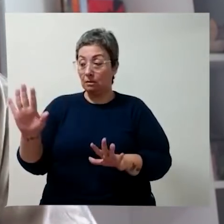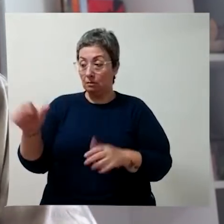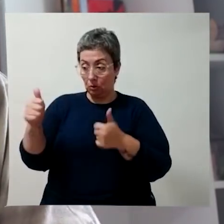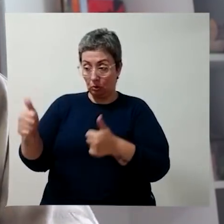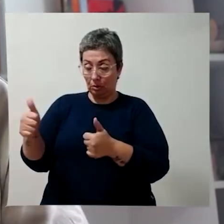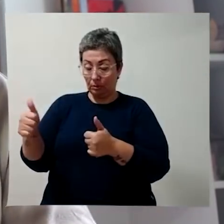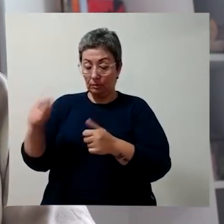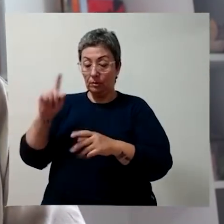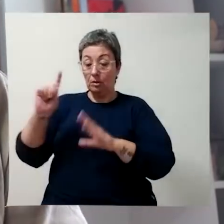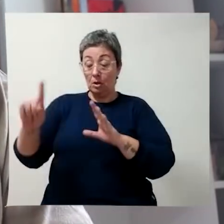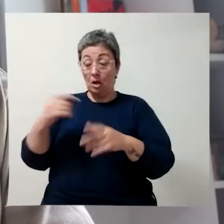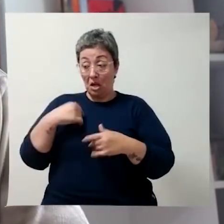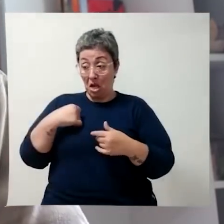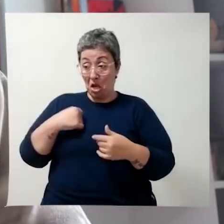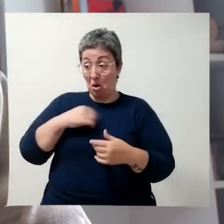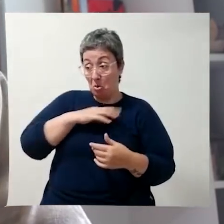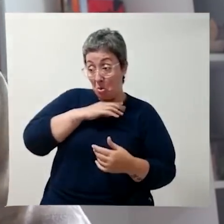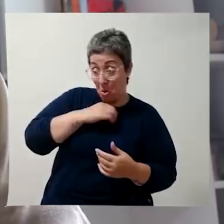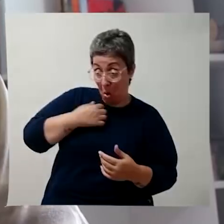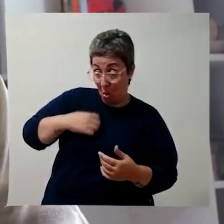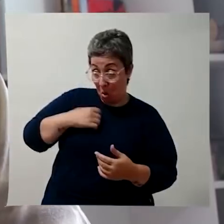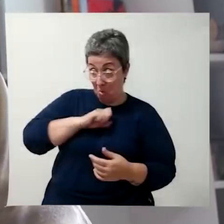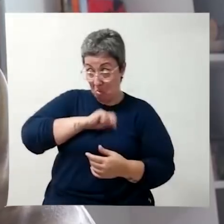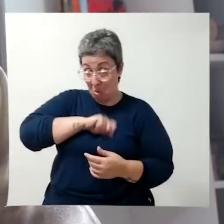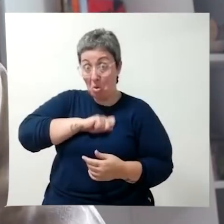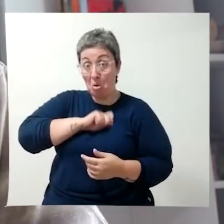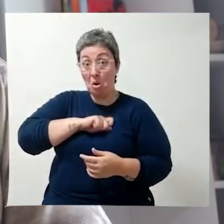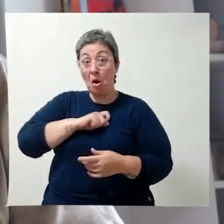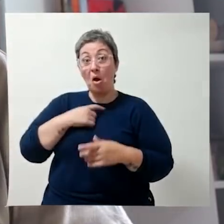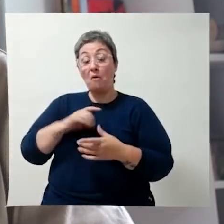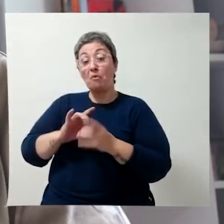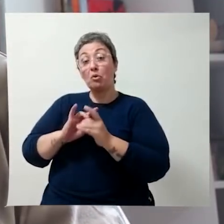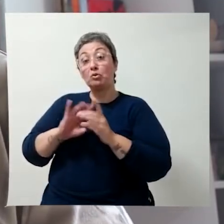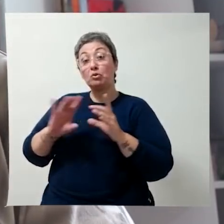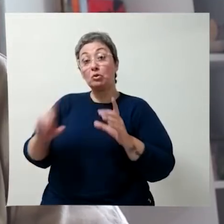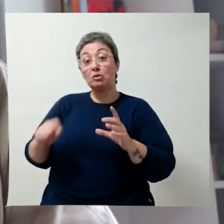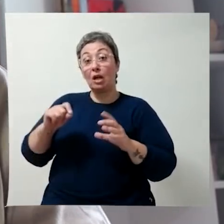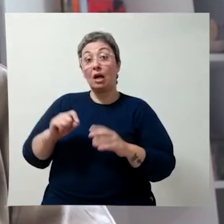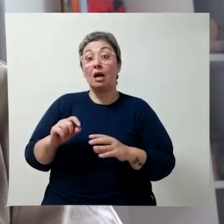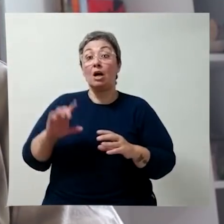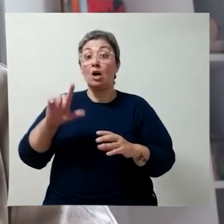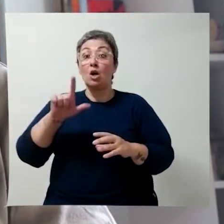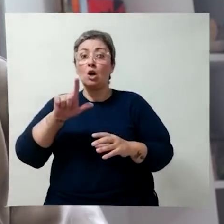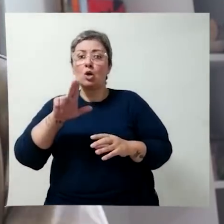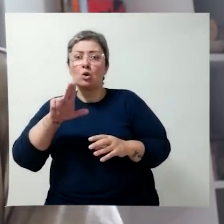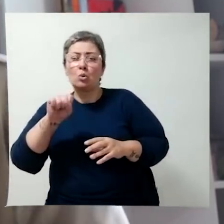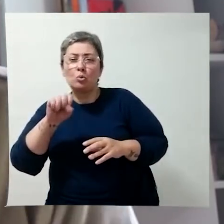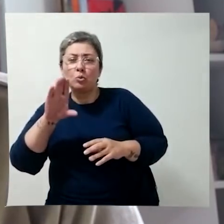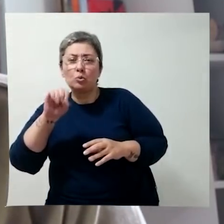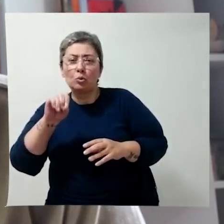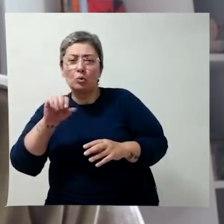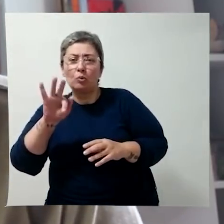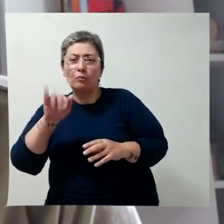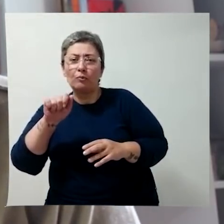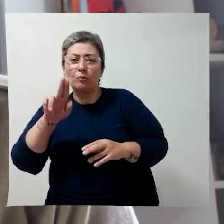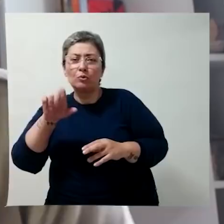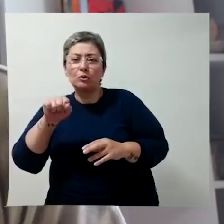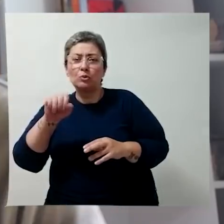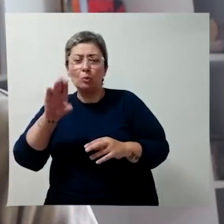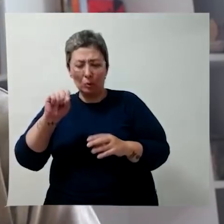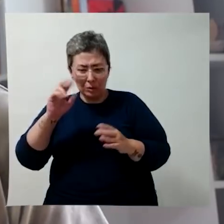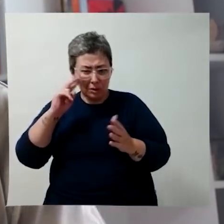tá bom, pra não dizer que sou muito ruim, vou soltá-lo na hora do lusco-fusco. Você sabe o que é